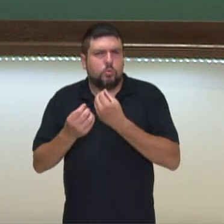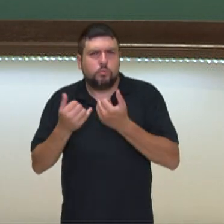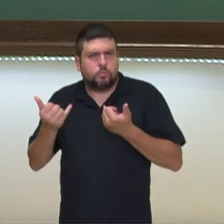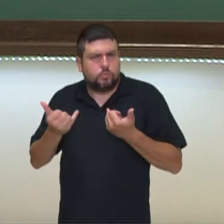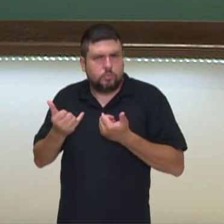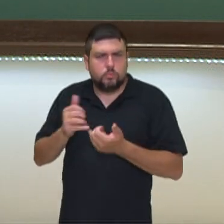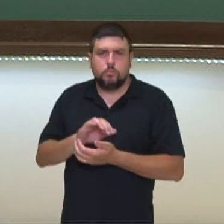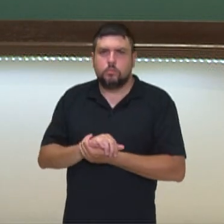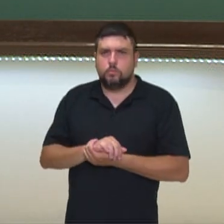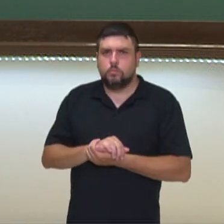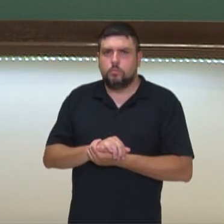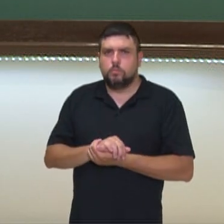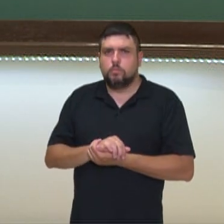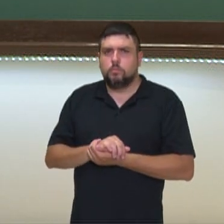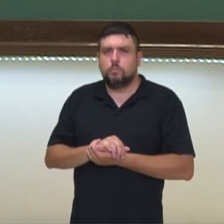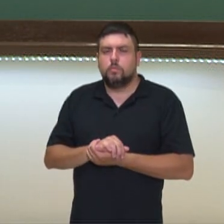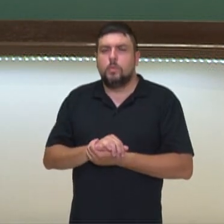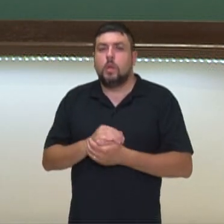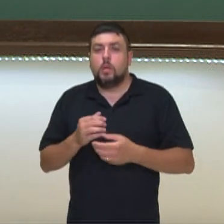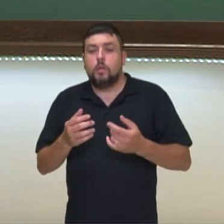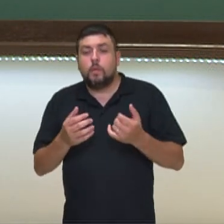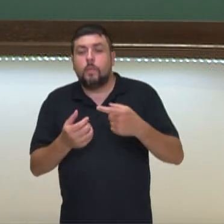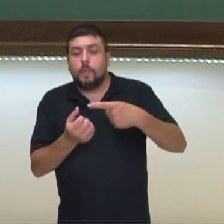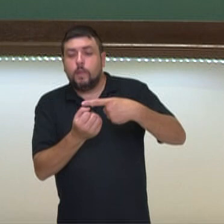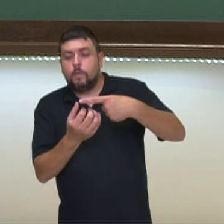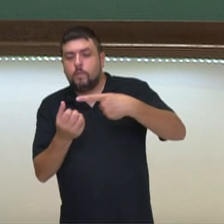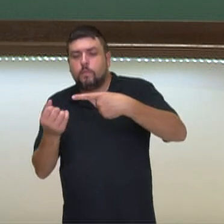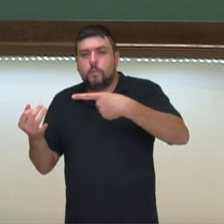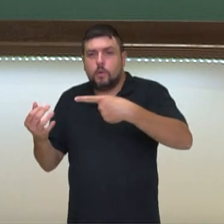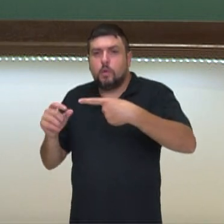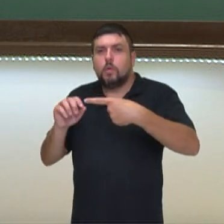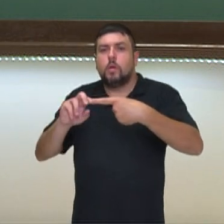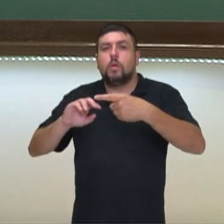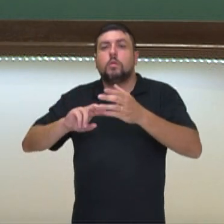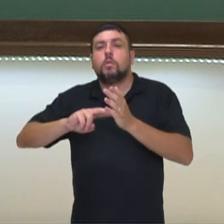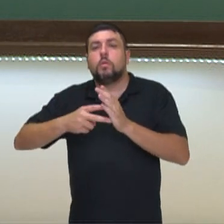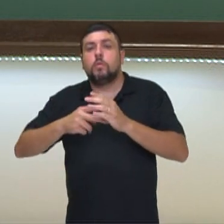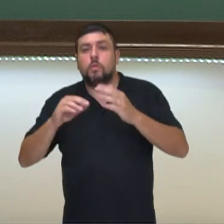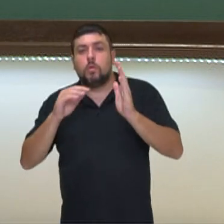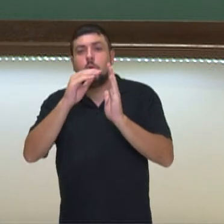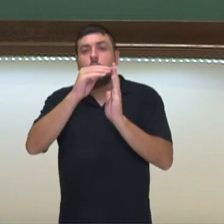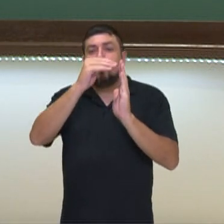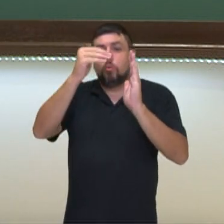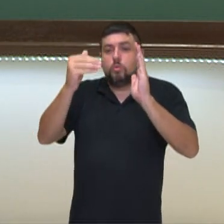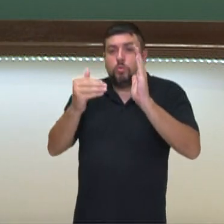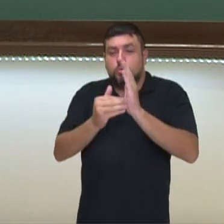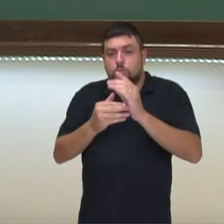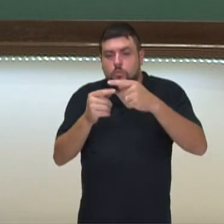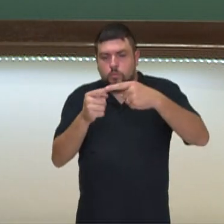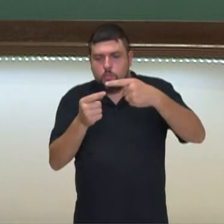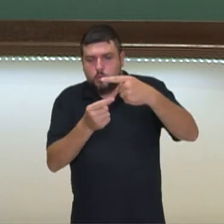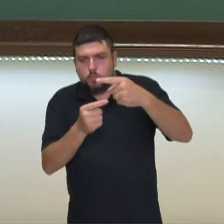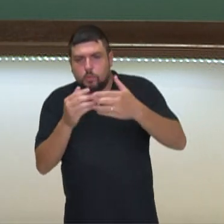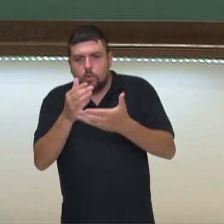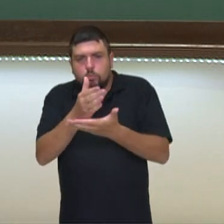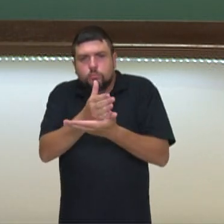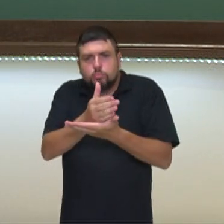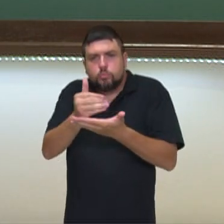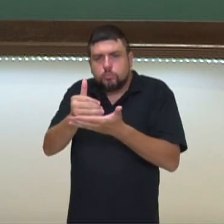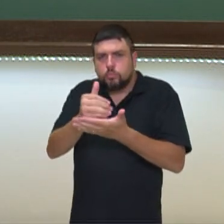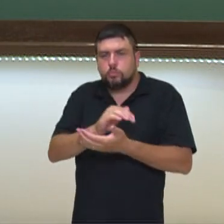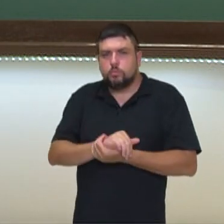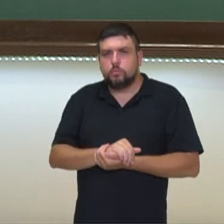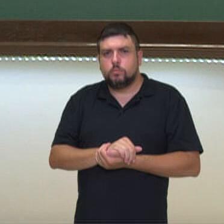A fração significa um todo que foi dividido em pedaços. Pedaços de mesmo tamanho. Certo?